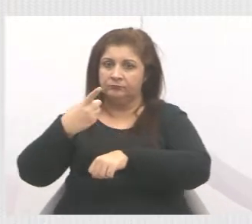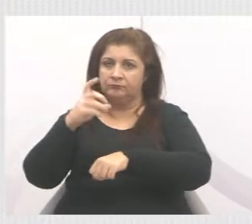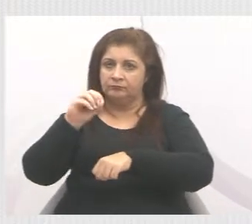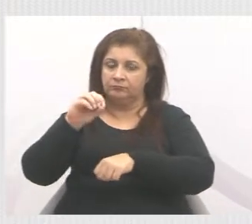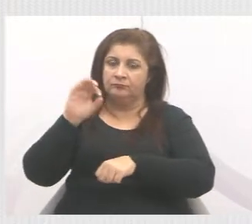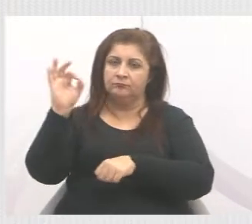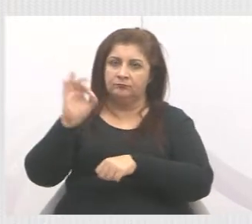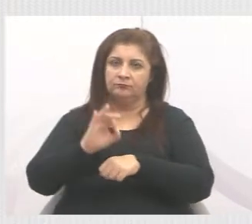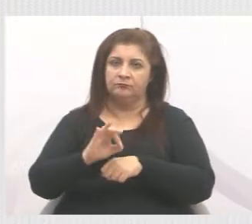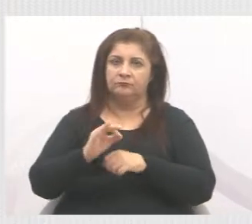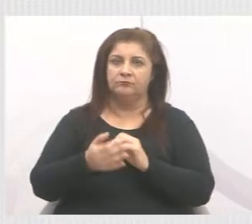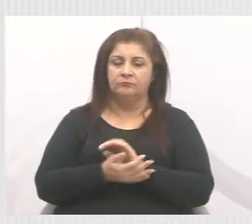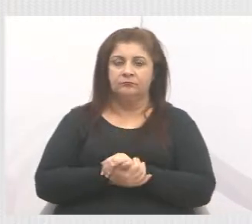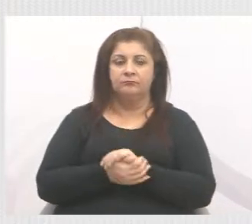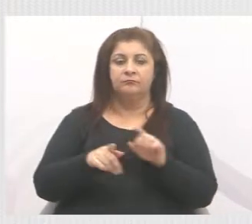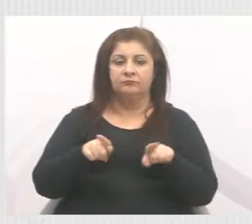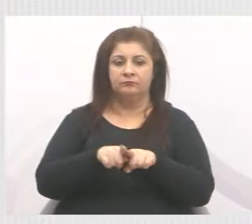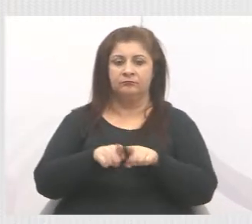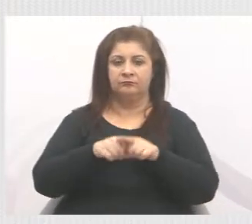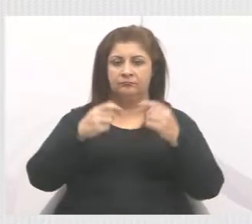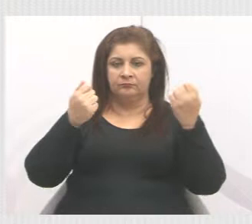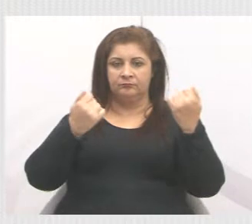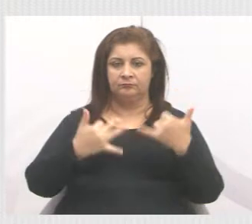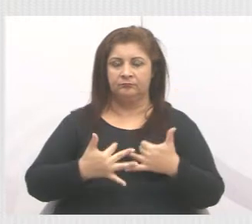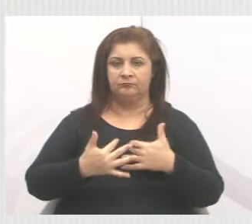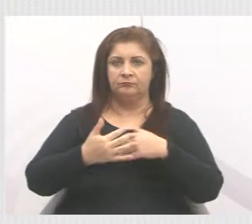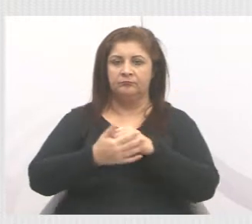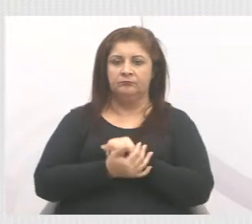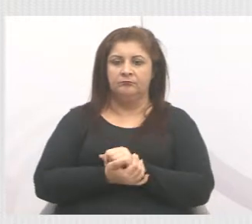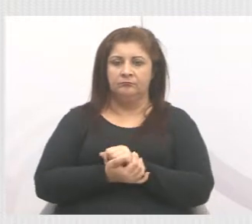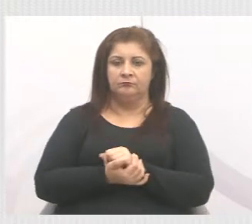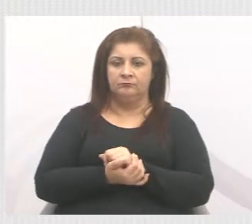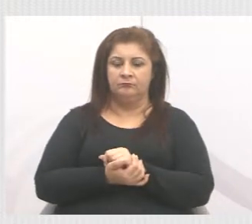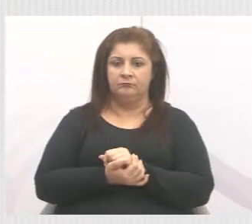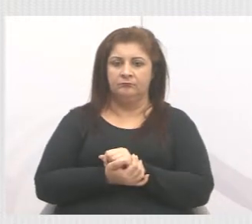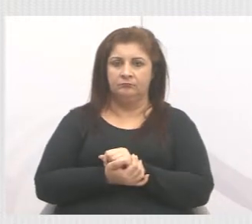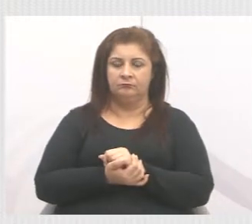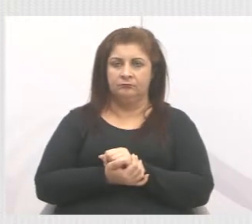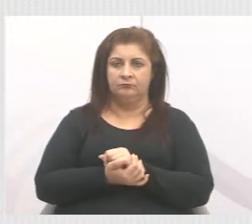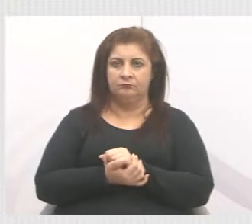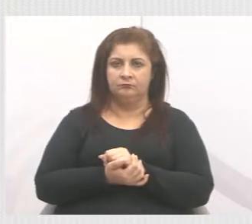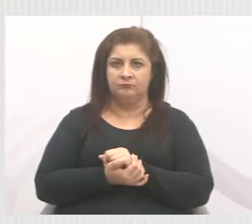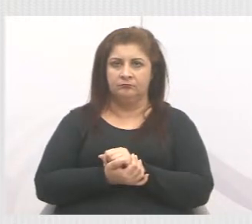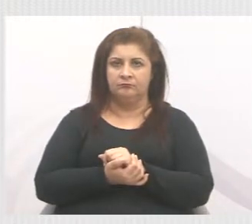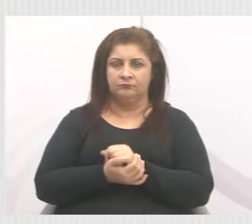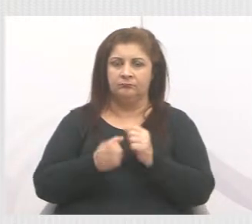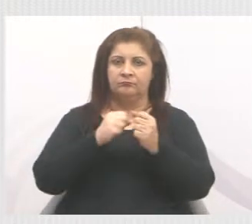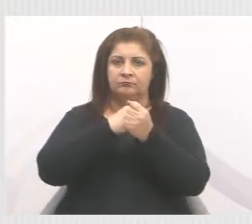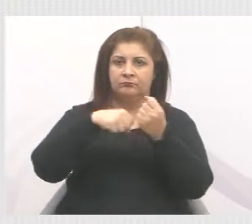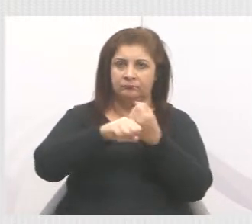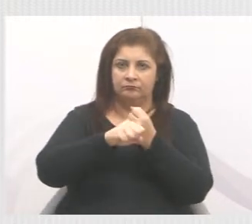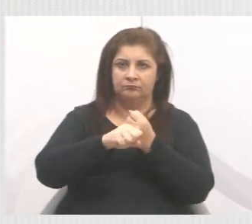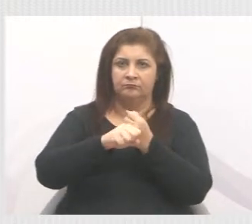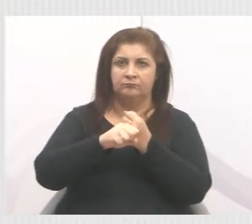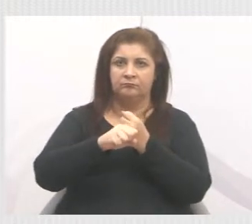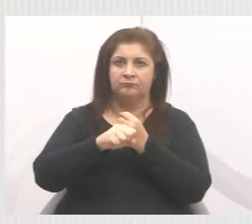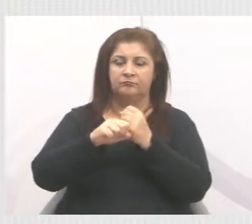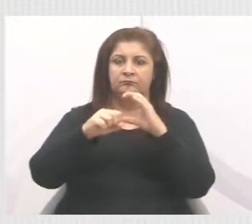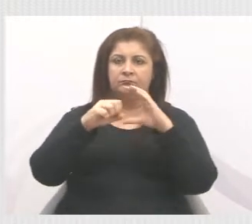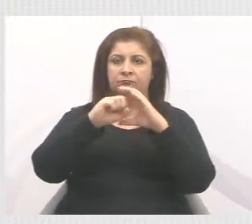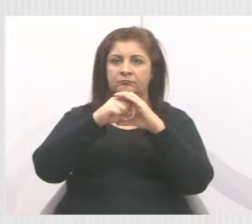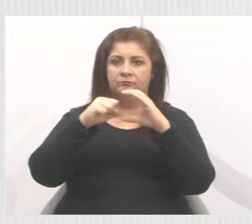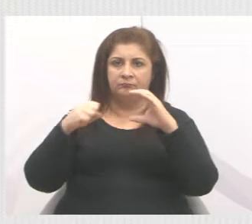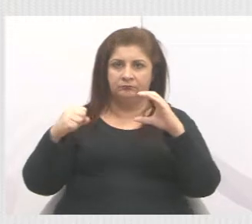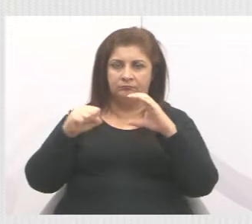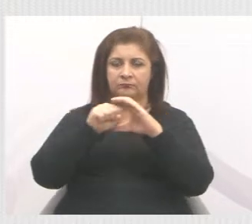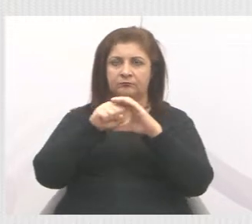né? Sobretudo também aqui está contemplado o subsídio social da Santa Casa.